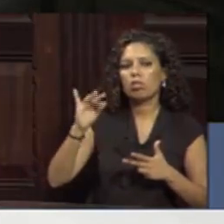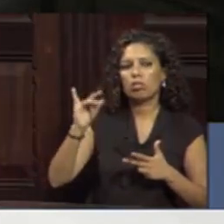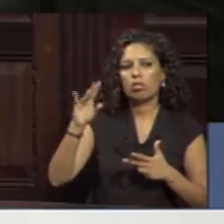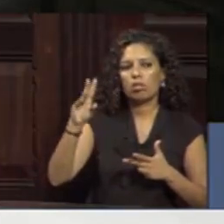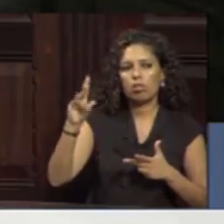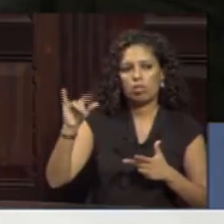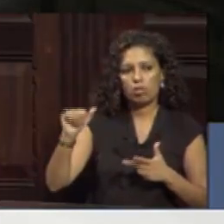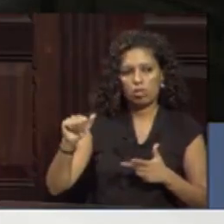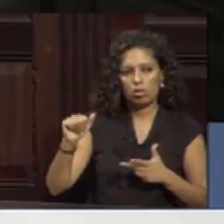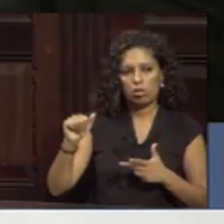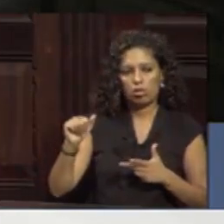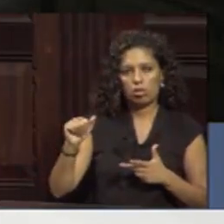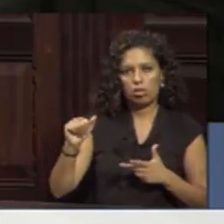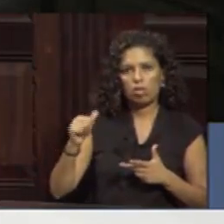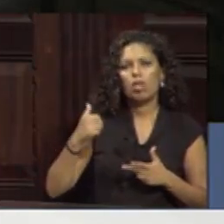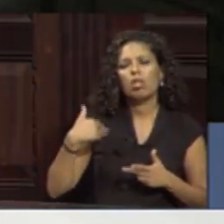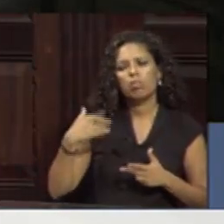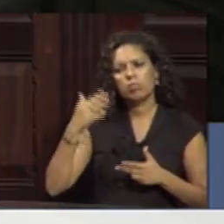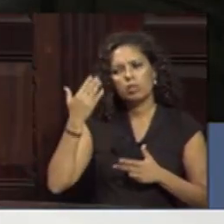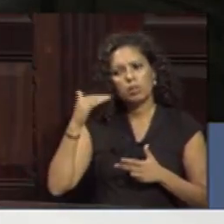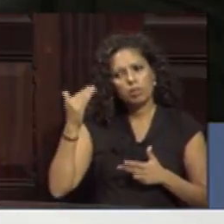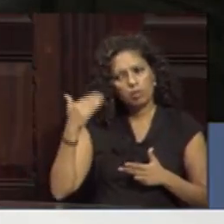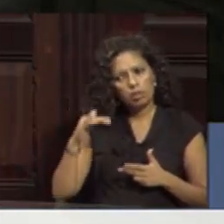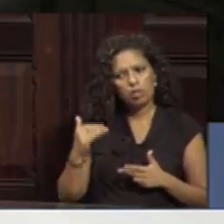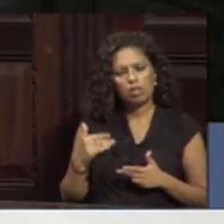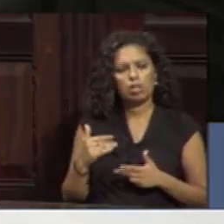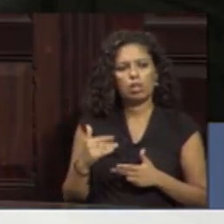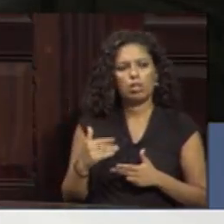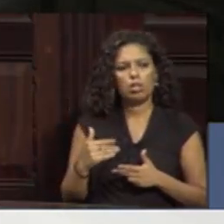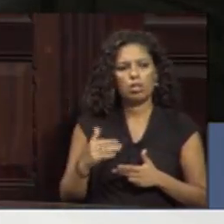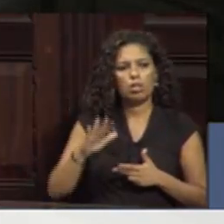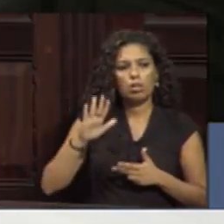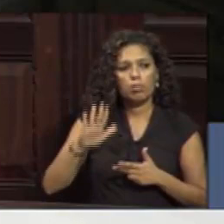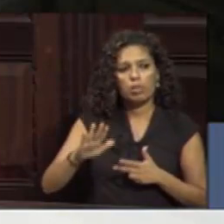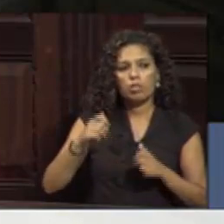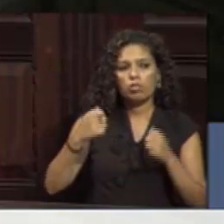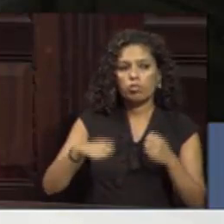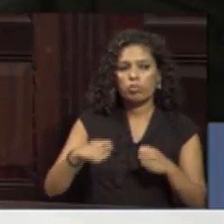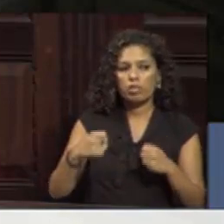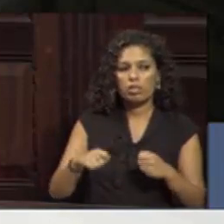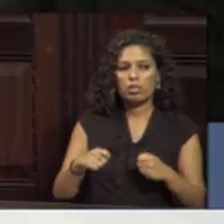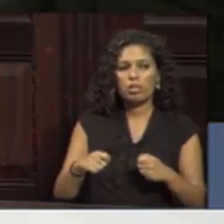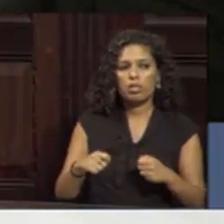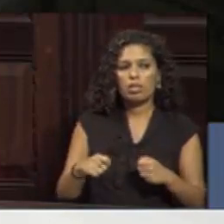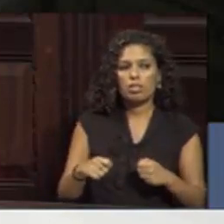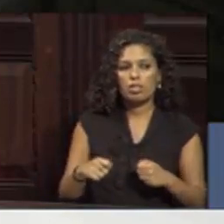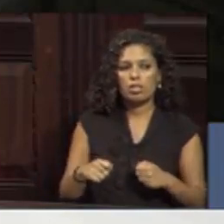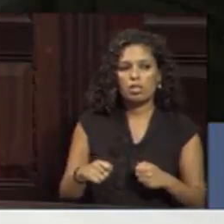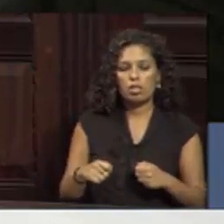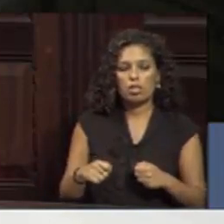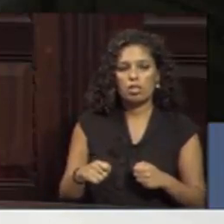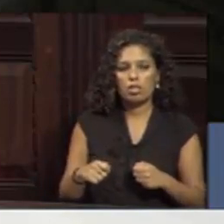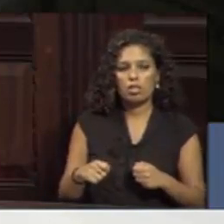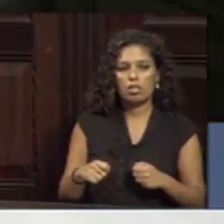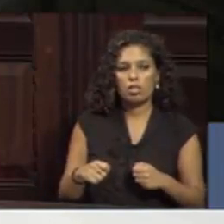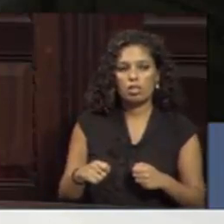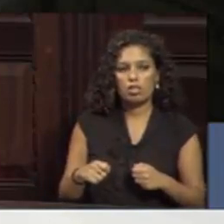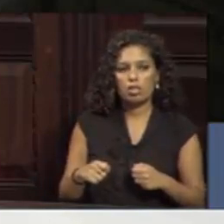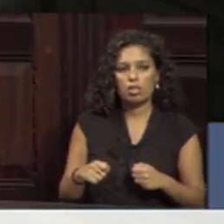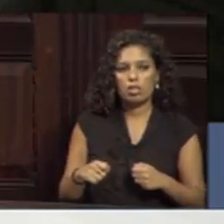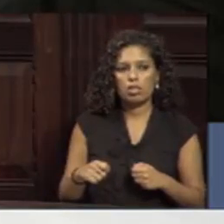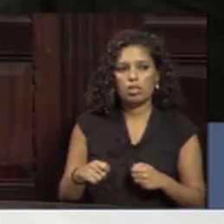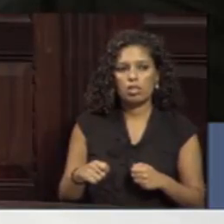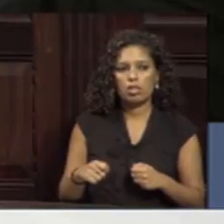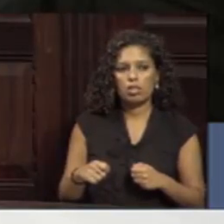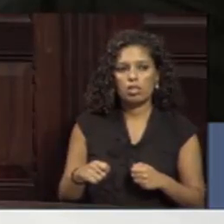Anderson e de toda a sua família. Mas é preciso que a gente entenda que quem tem a